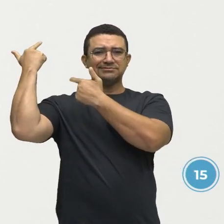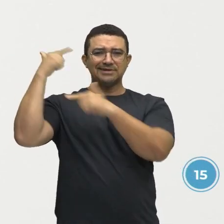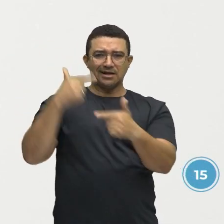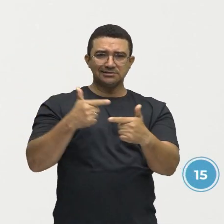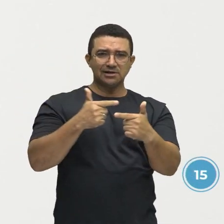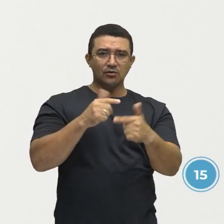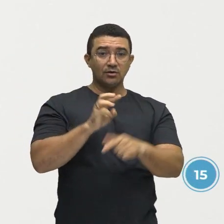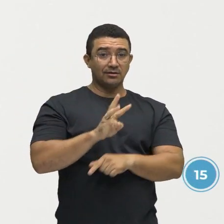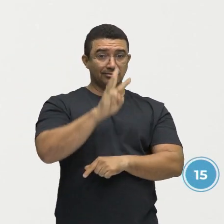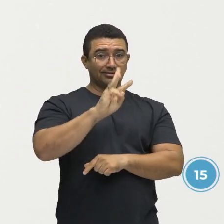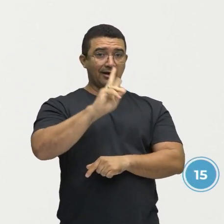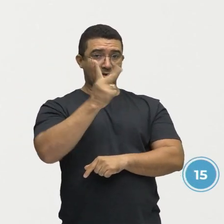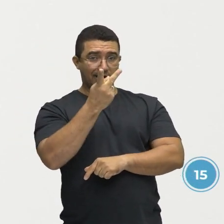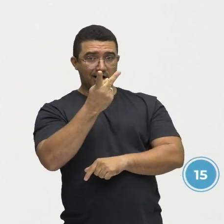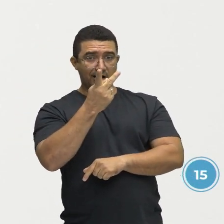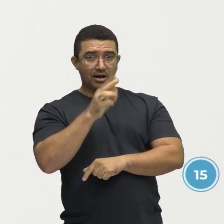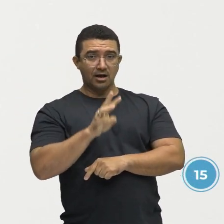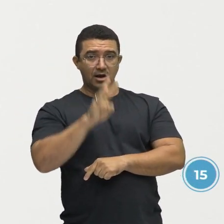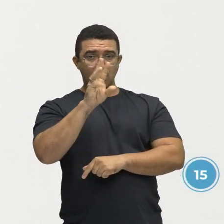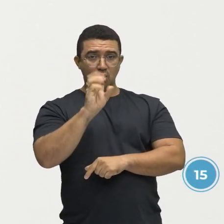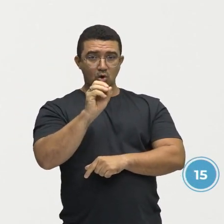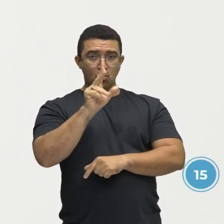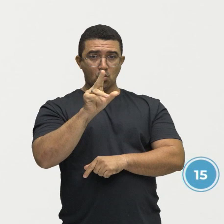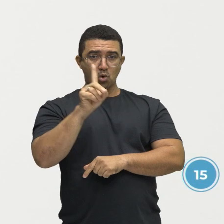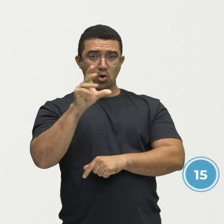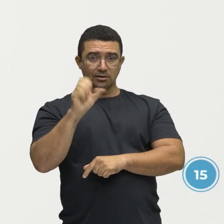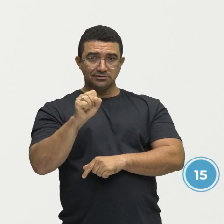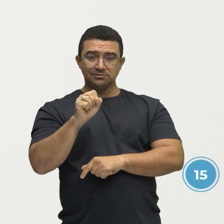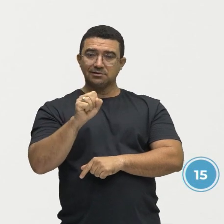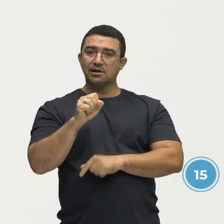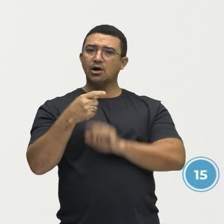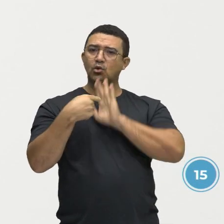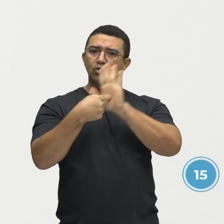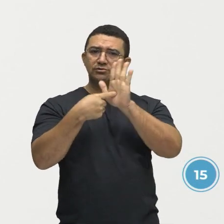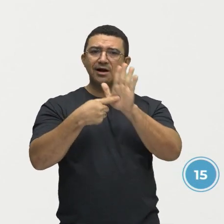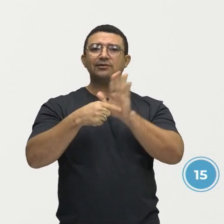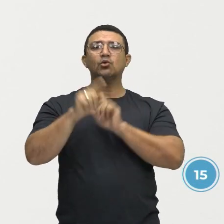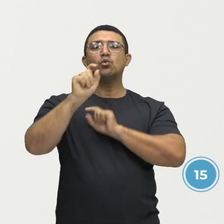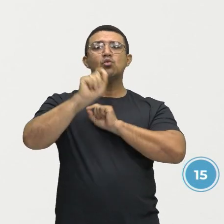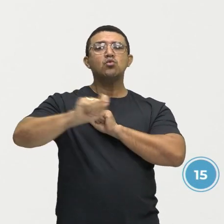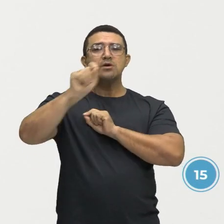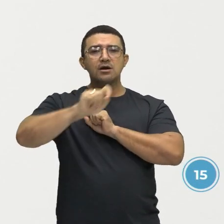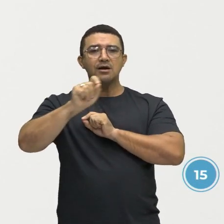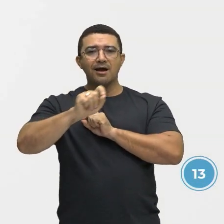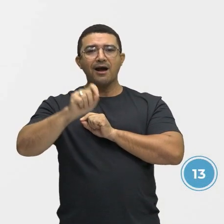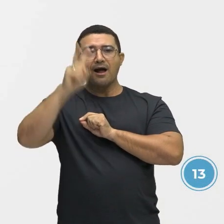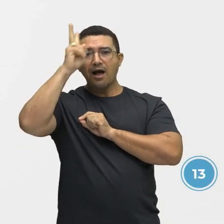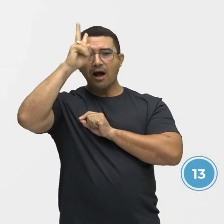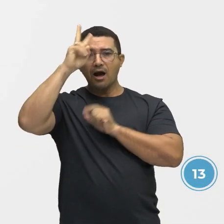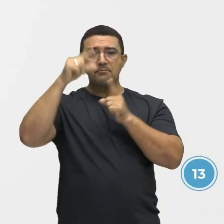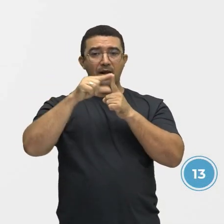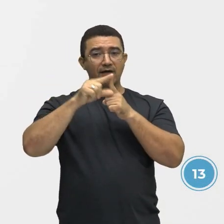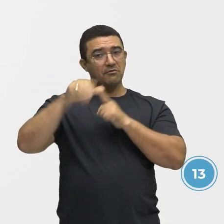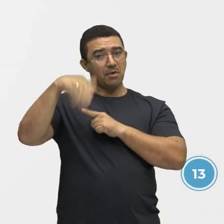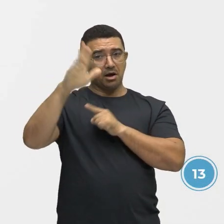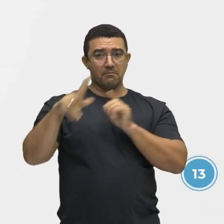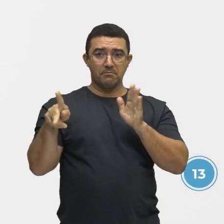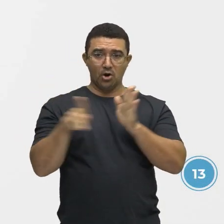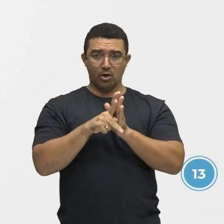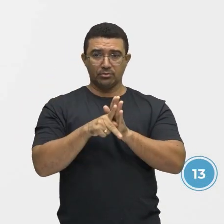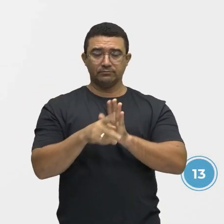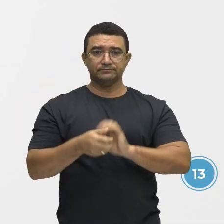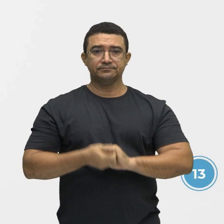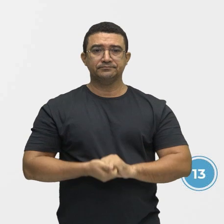essas palavras são usadas quando queremos fazer perguntas mais específicas. Vamos agora para a questão número 2. Então,